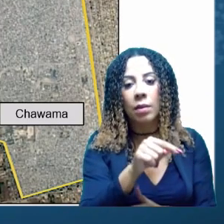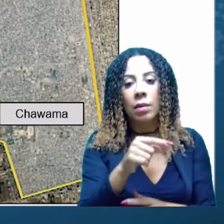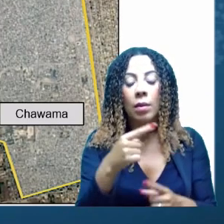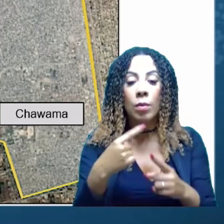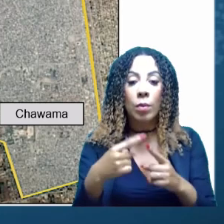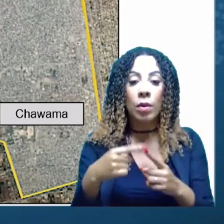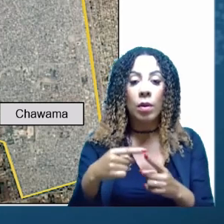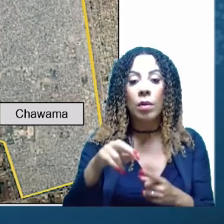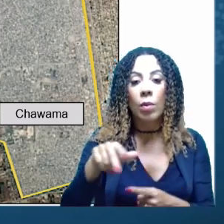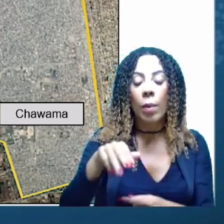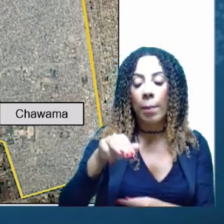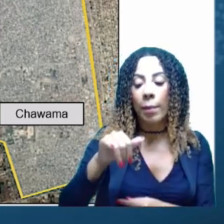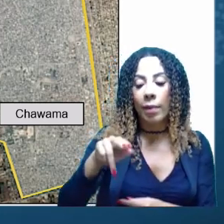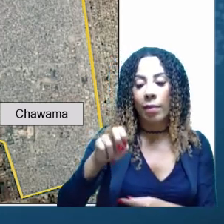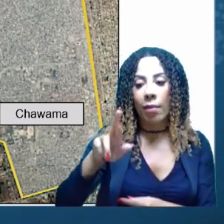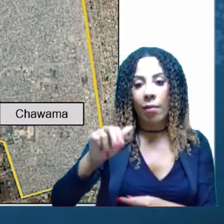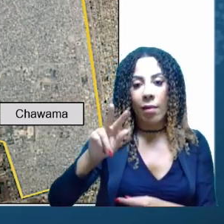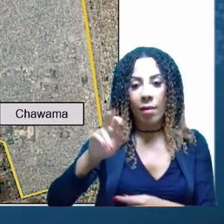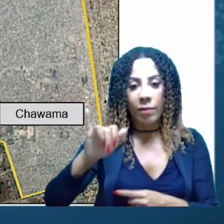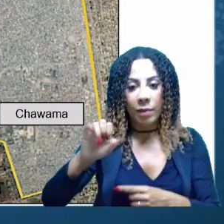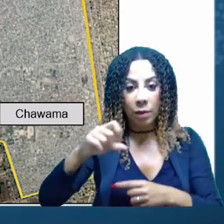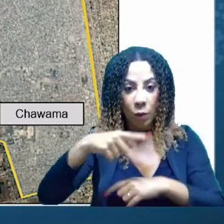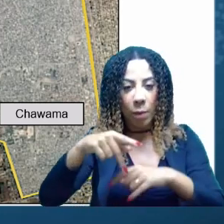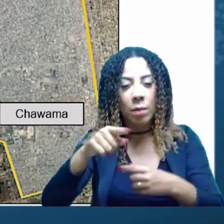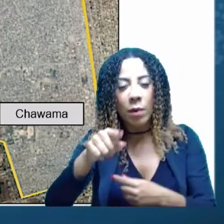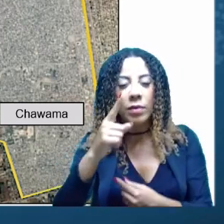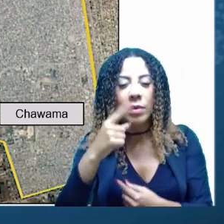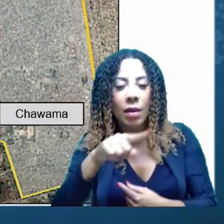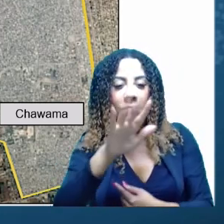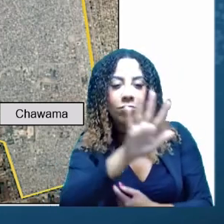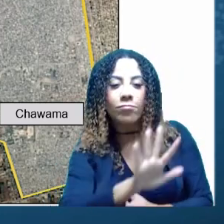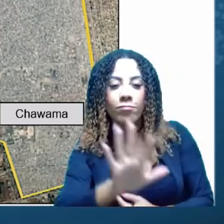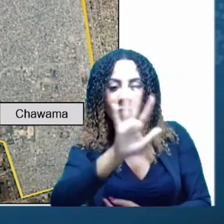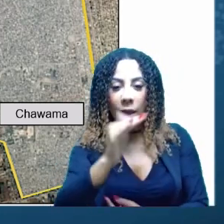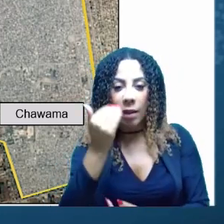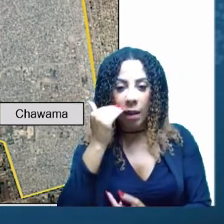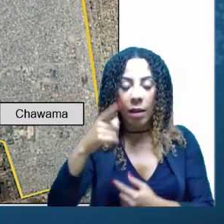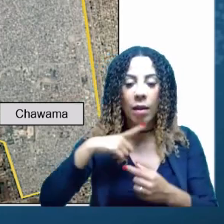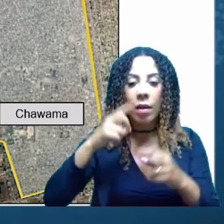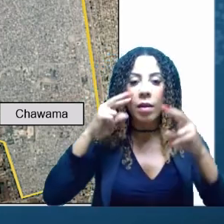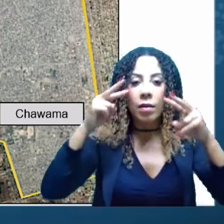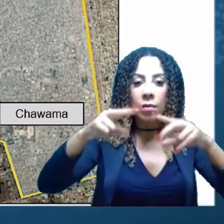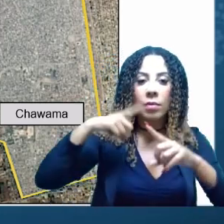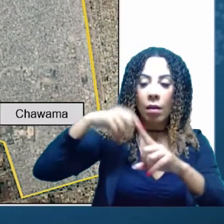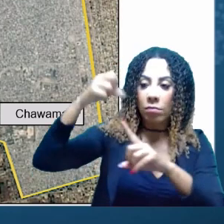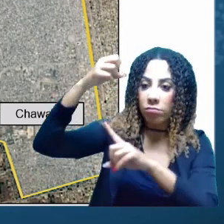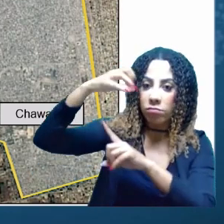no país. Para dar a vocês uma ideia aqui, nós temos uma visão de satélites de 2